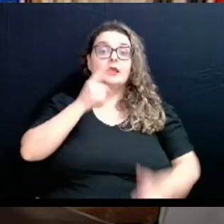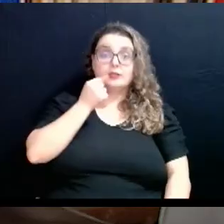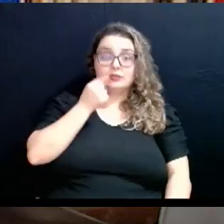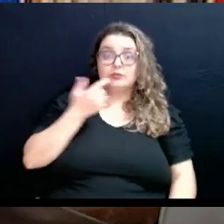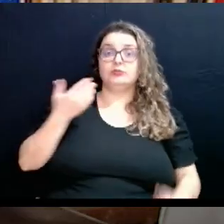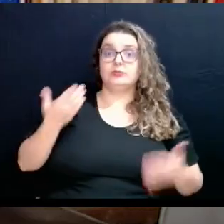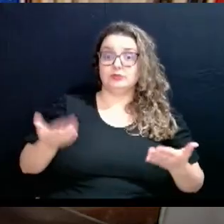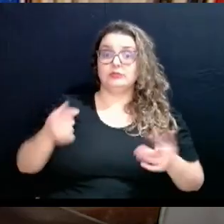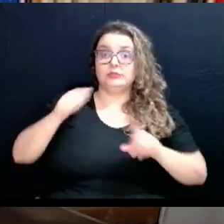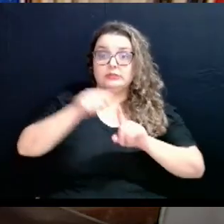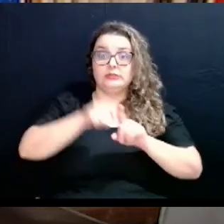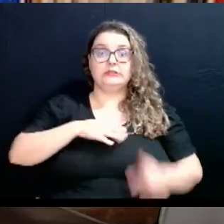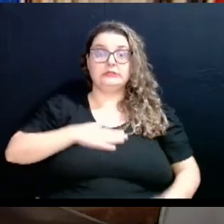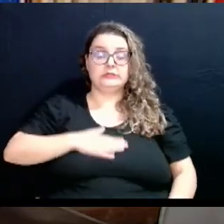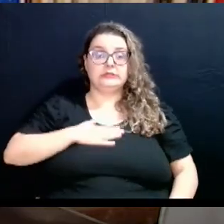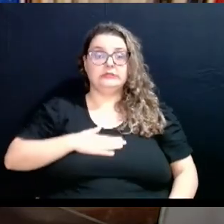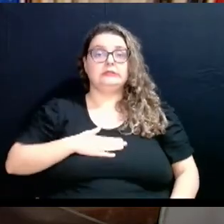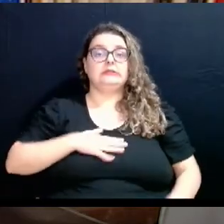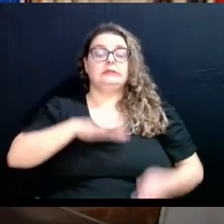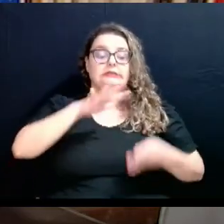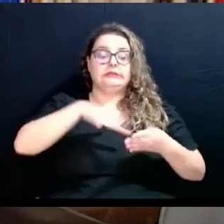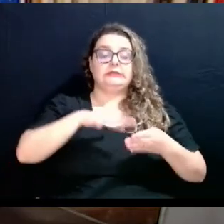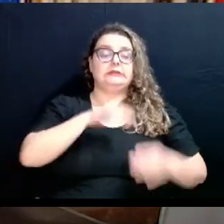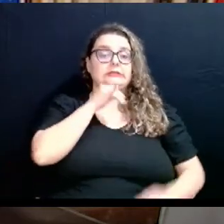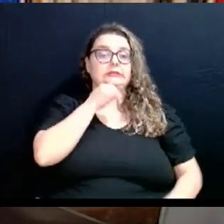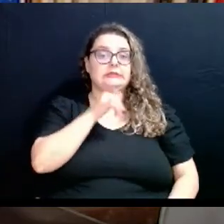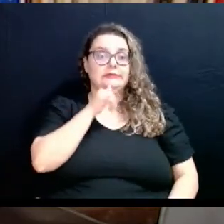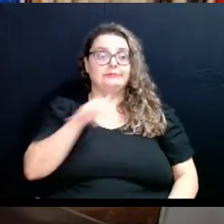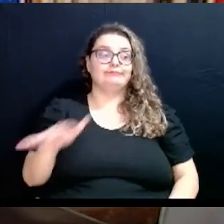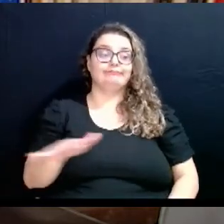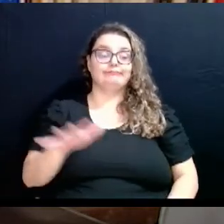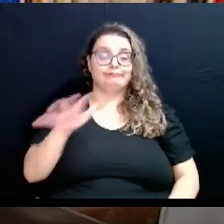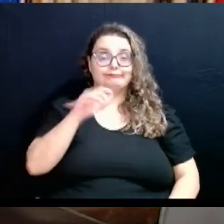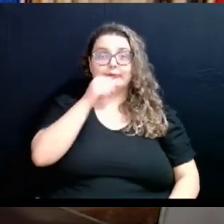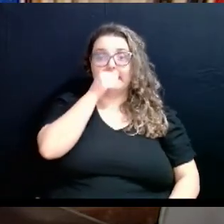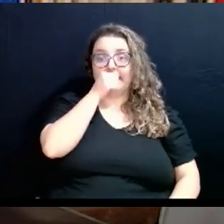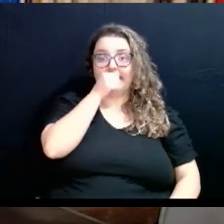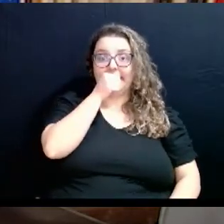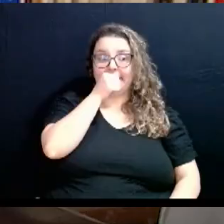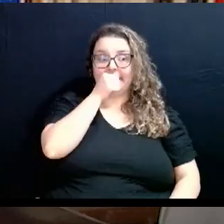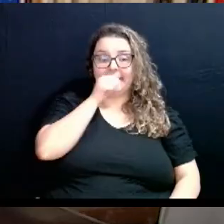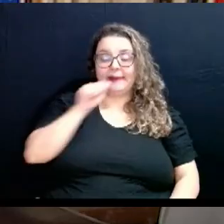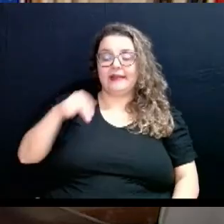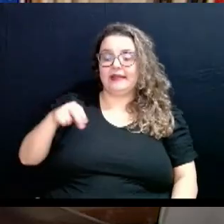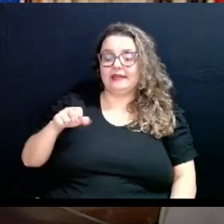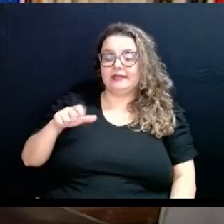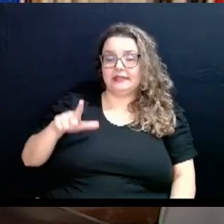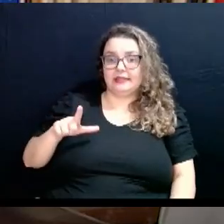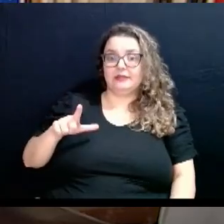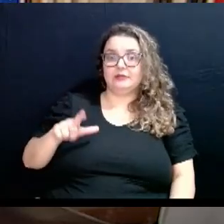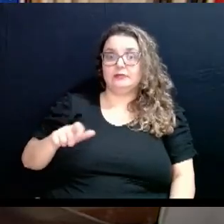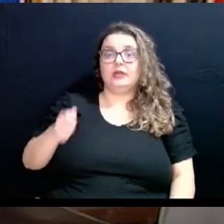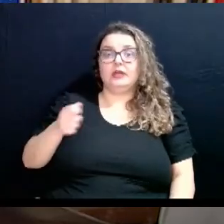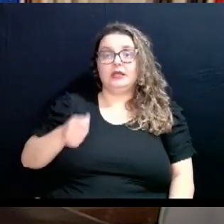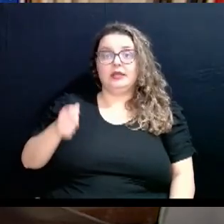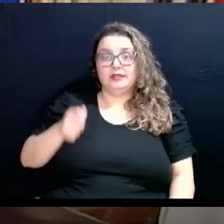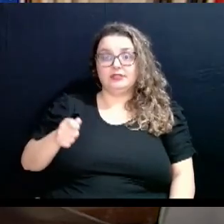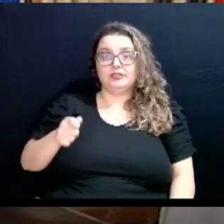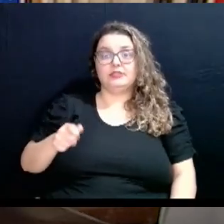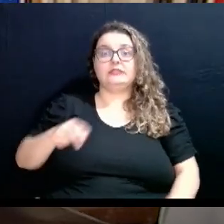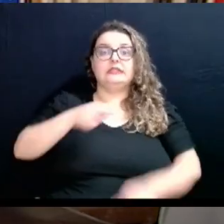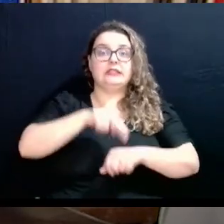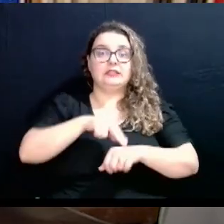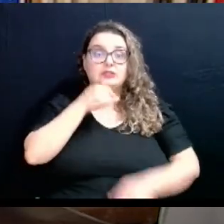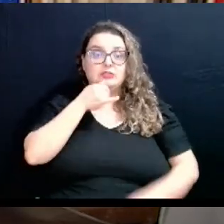Tá no ar mais um Na Ponta do Lápis e nesse mês de agosto a conta de energia vai ficar mais cara porque a ANEEL, a